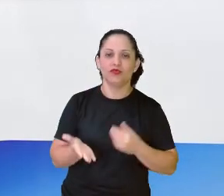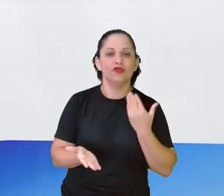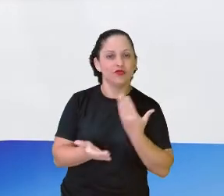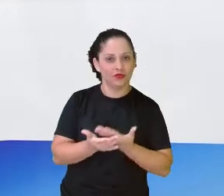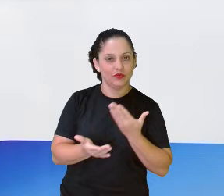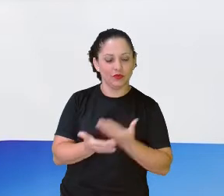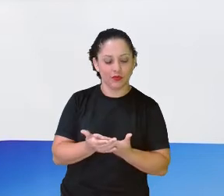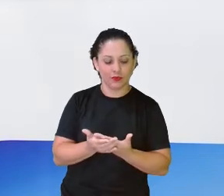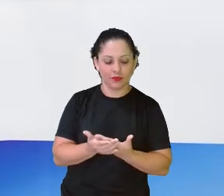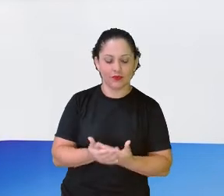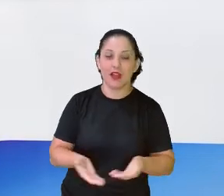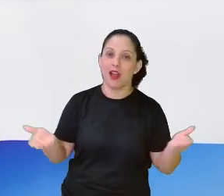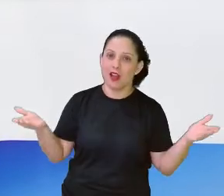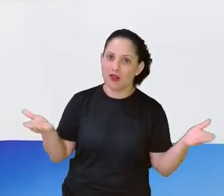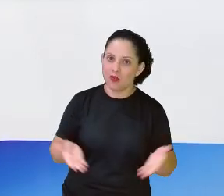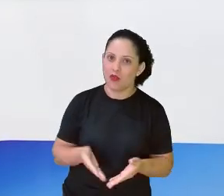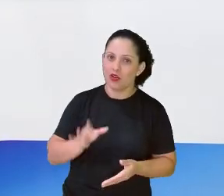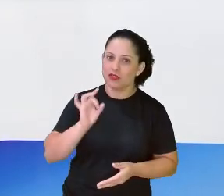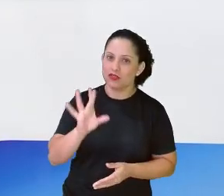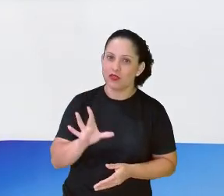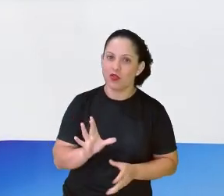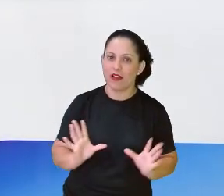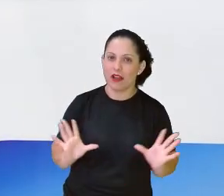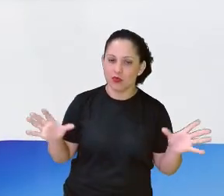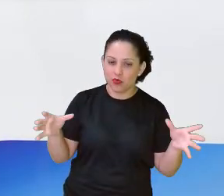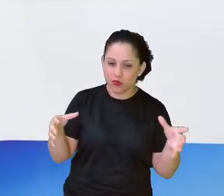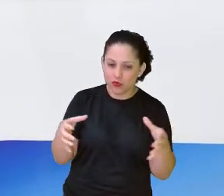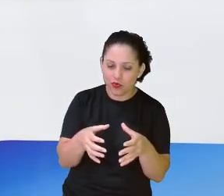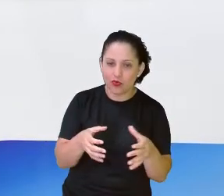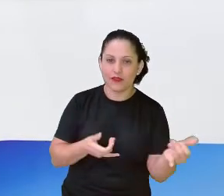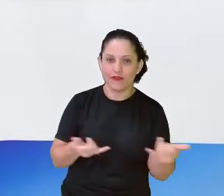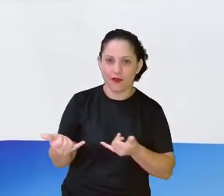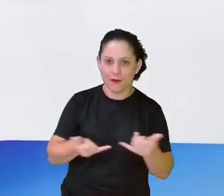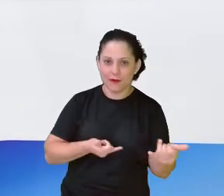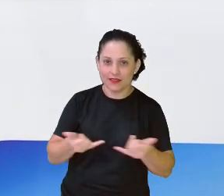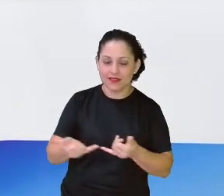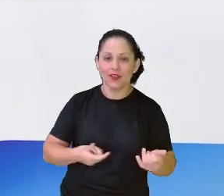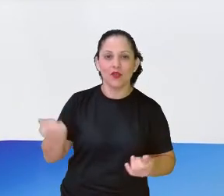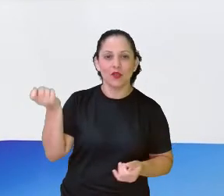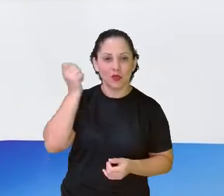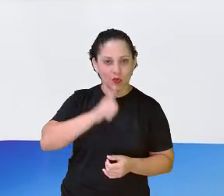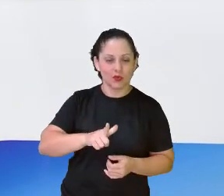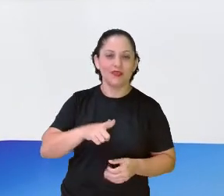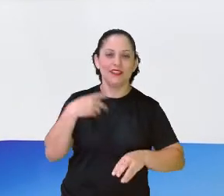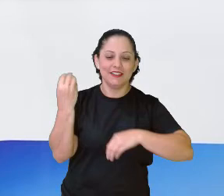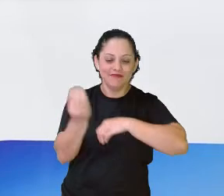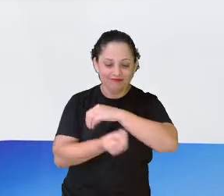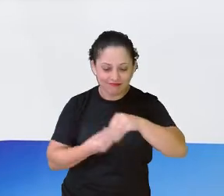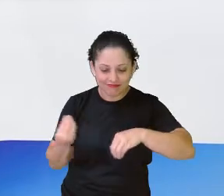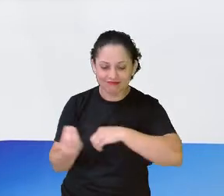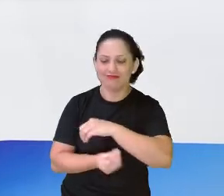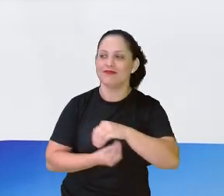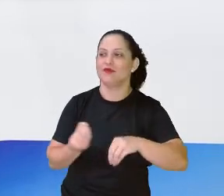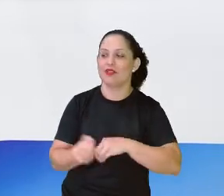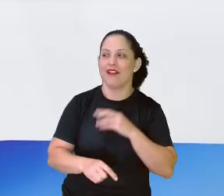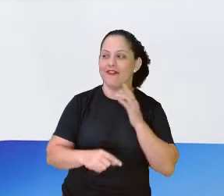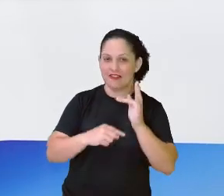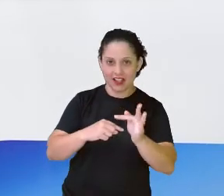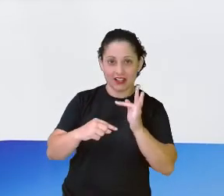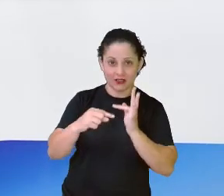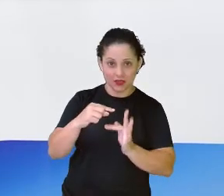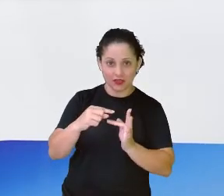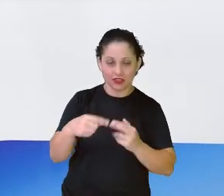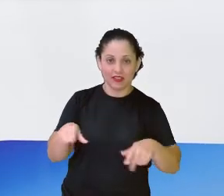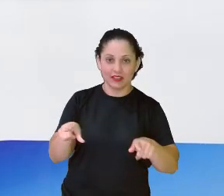vou trazer um pouco essas informações para que a gente consiga fazer um misto aí entre as frações